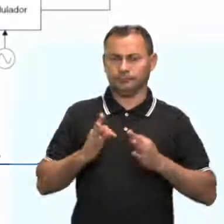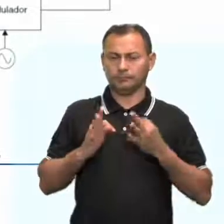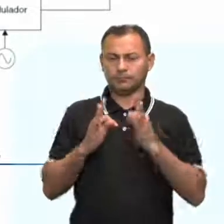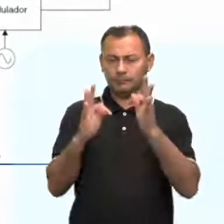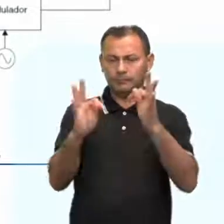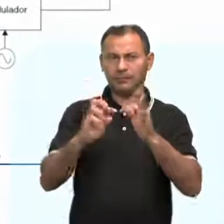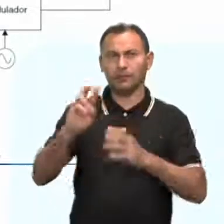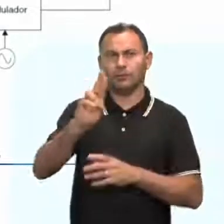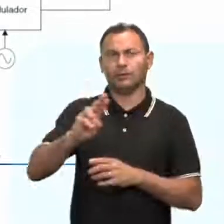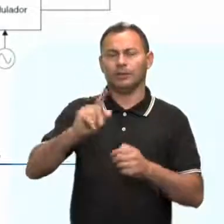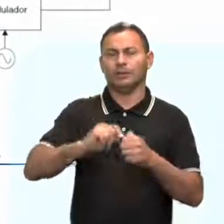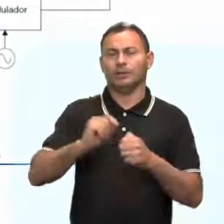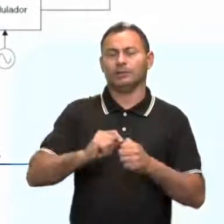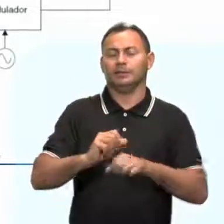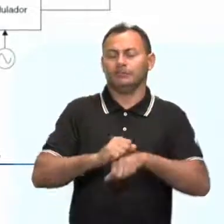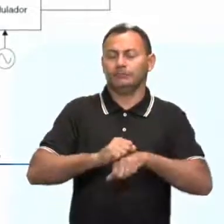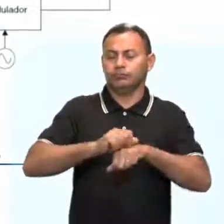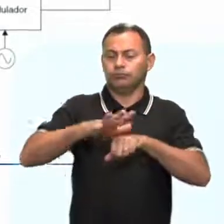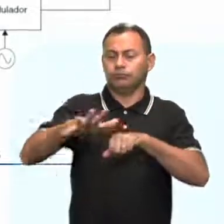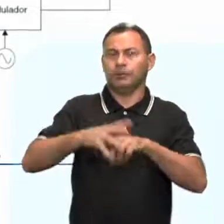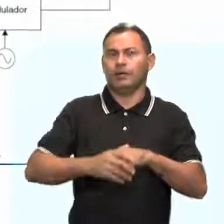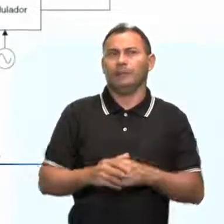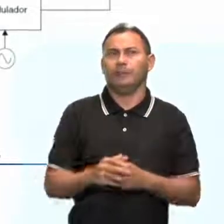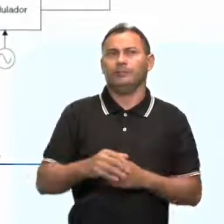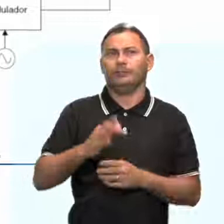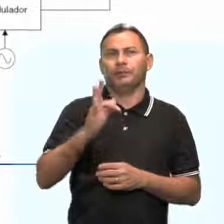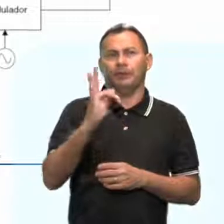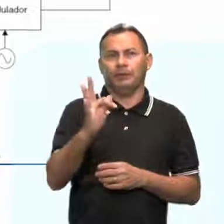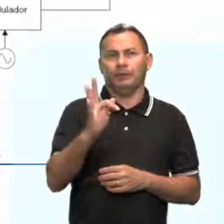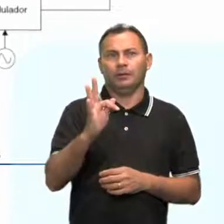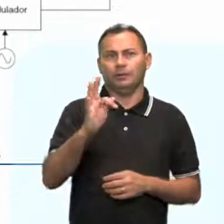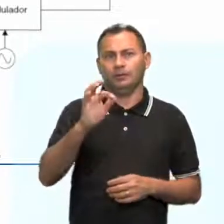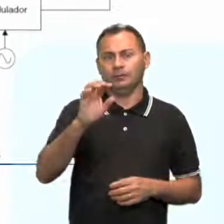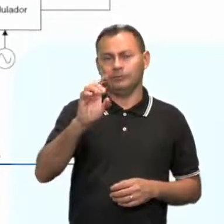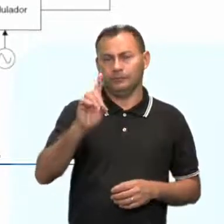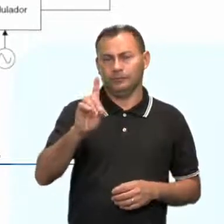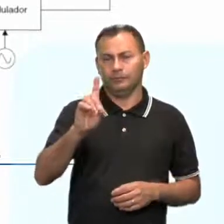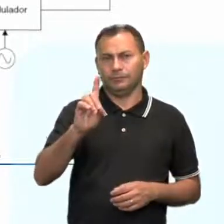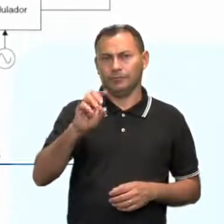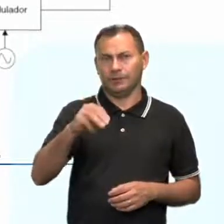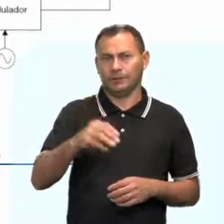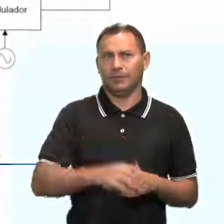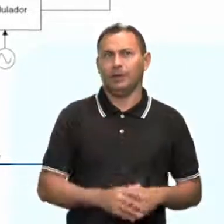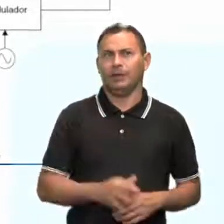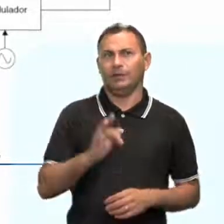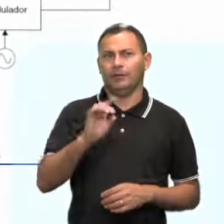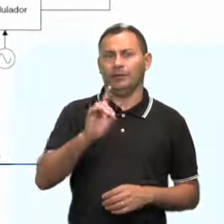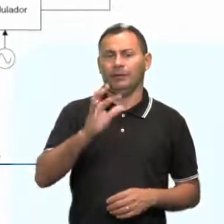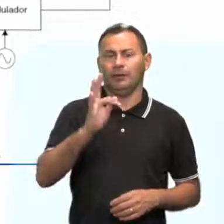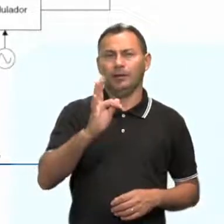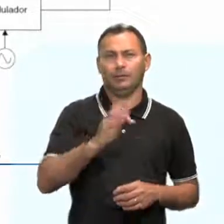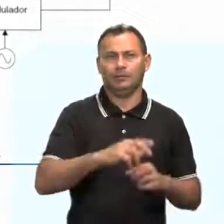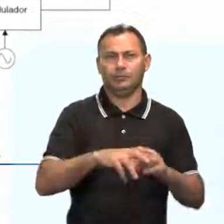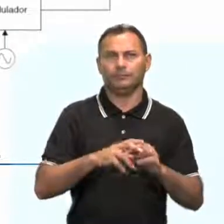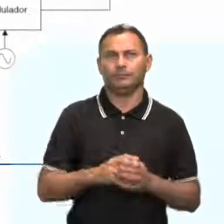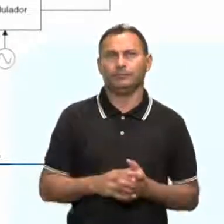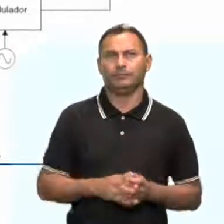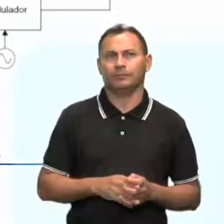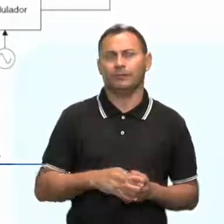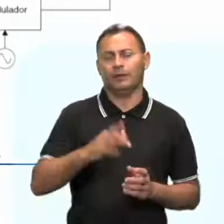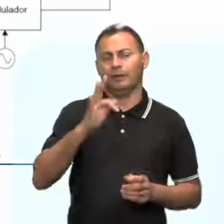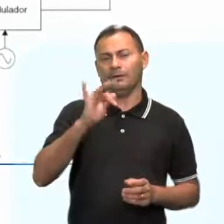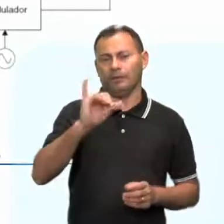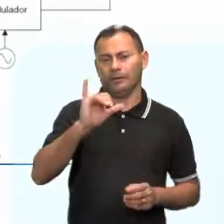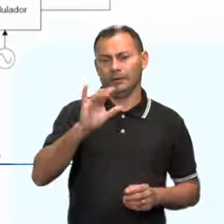fazer essa multiplexação é a multiplexação por divisão de frequência. Aqui FDM vem de Frequency